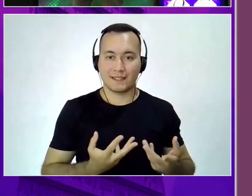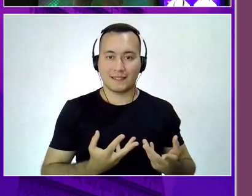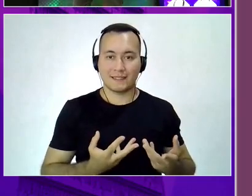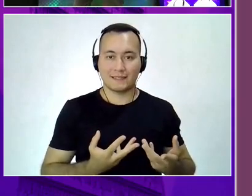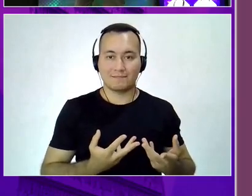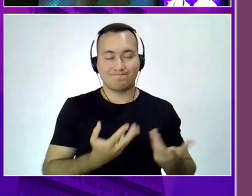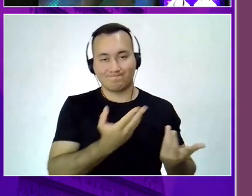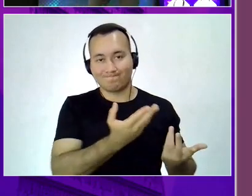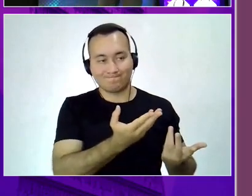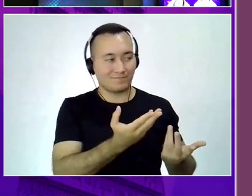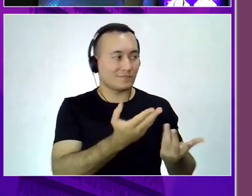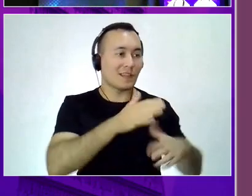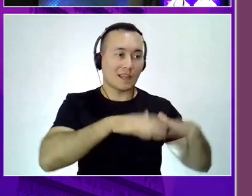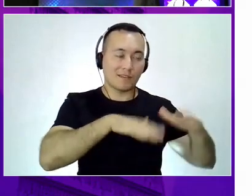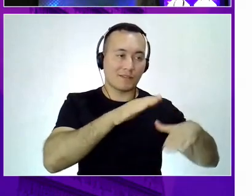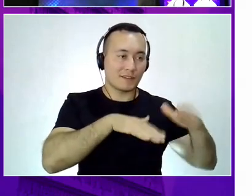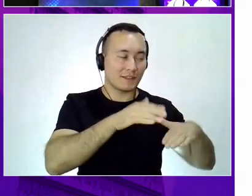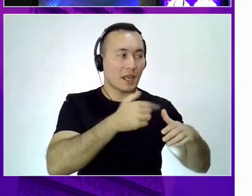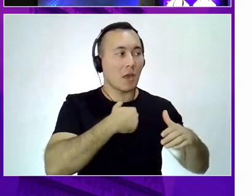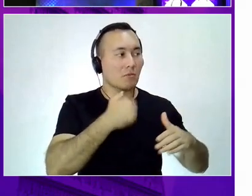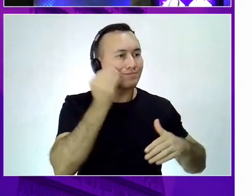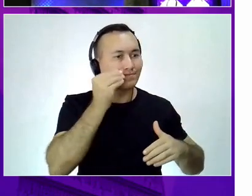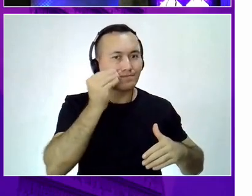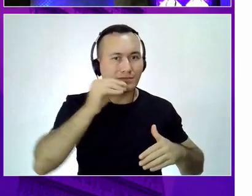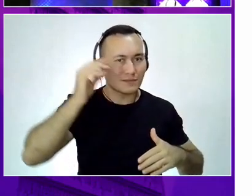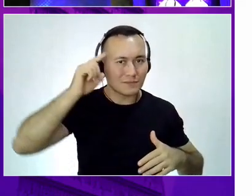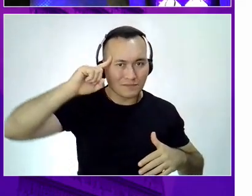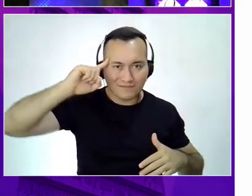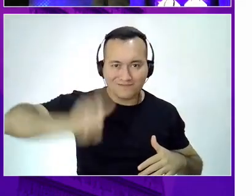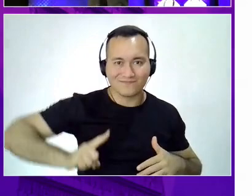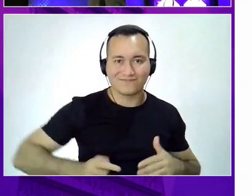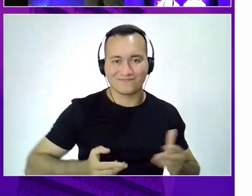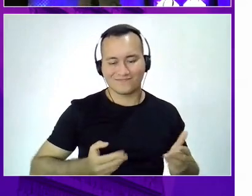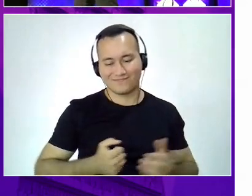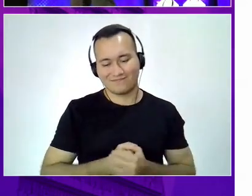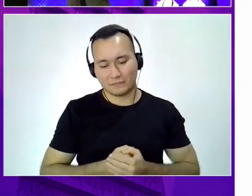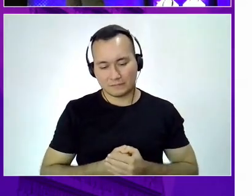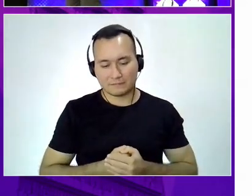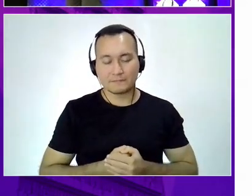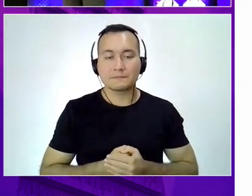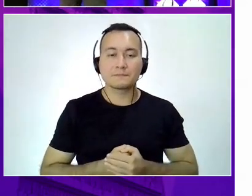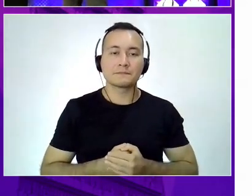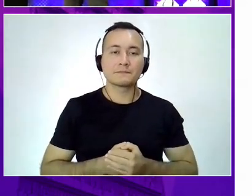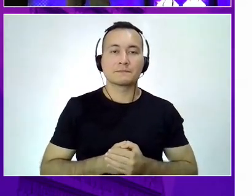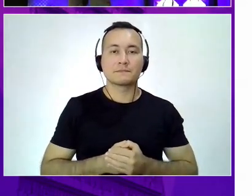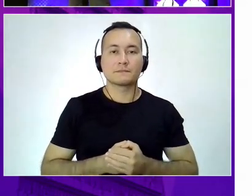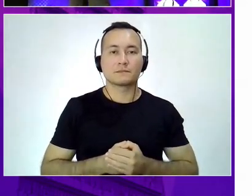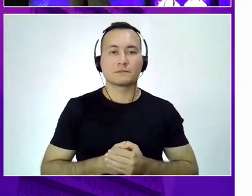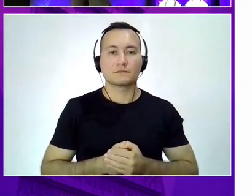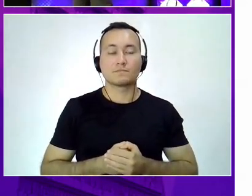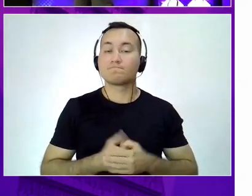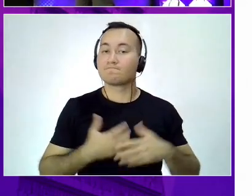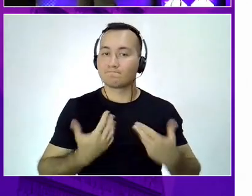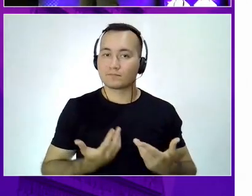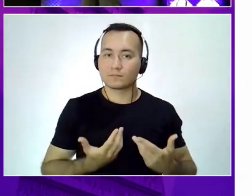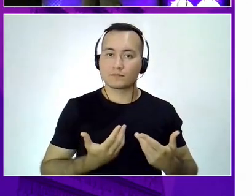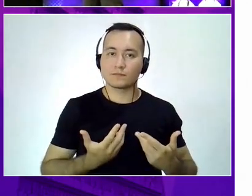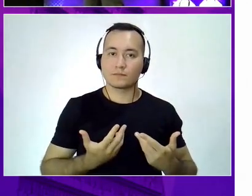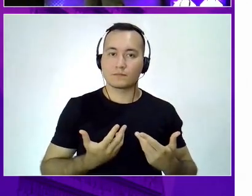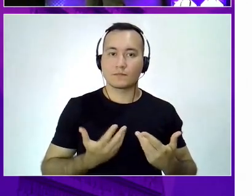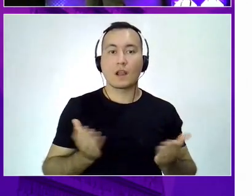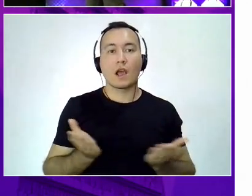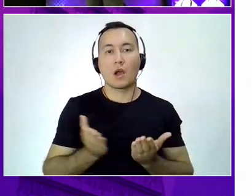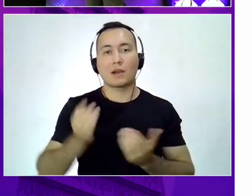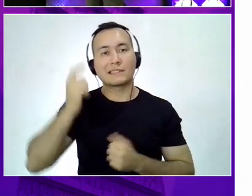acontecendo depois de subir meu código para a integração. Bom, e aí, retornando nas dificuldades agora com o CD, quando a gente pensa na parte de